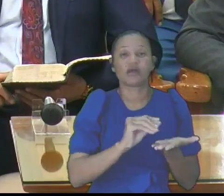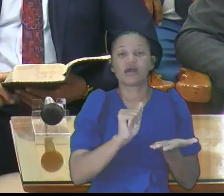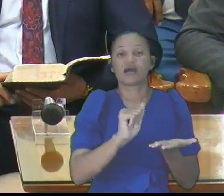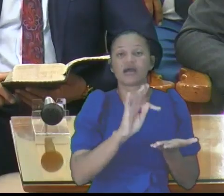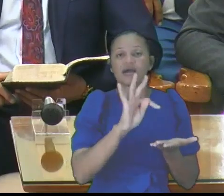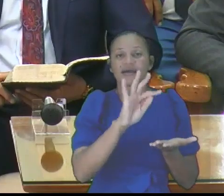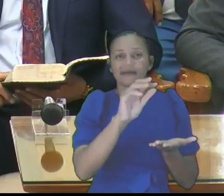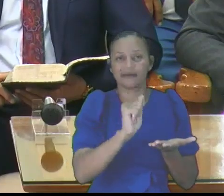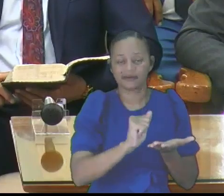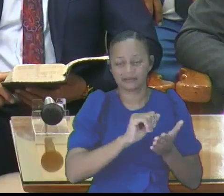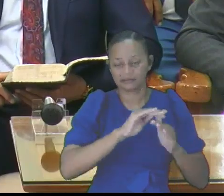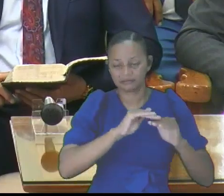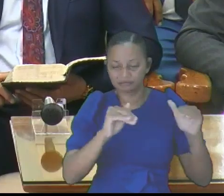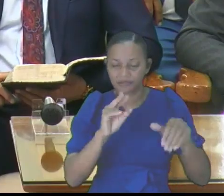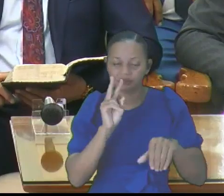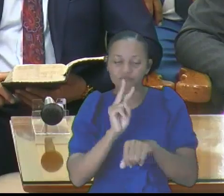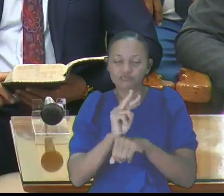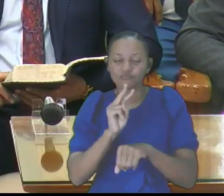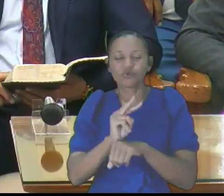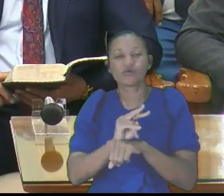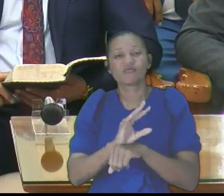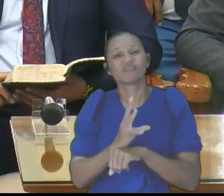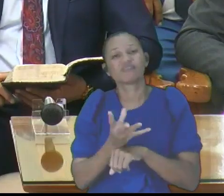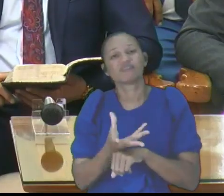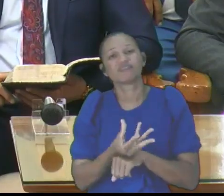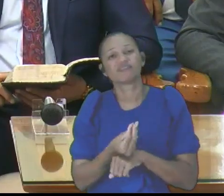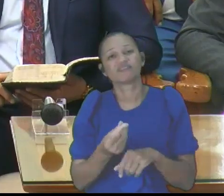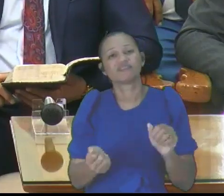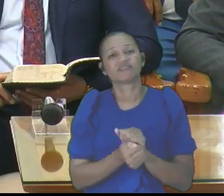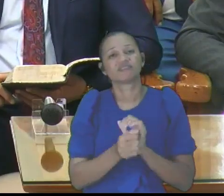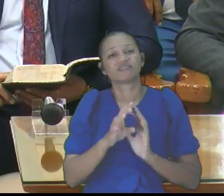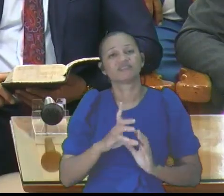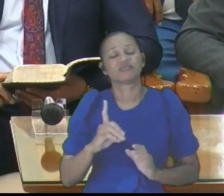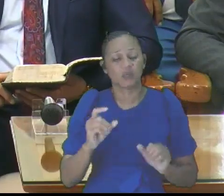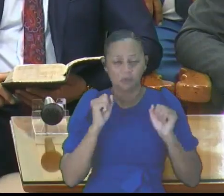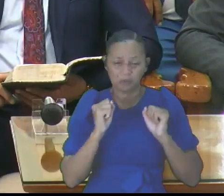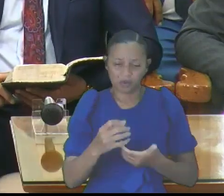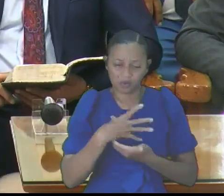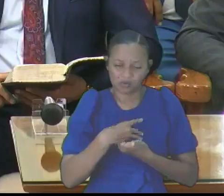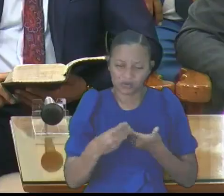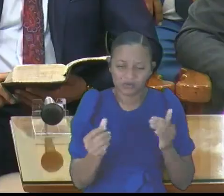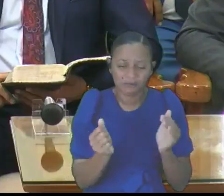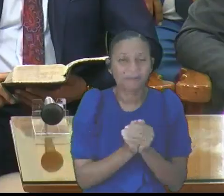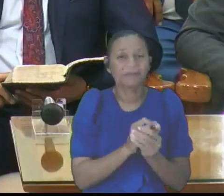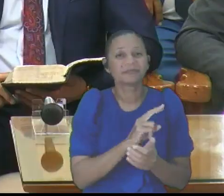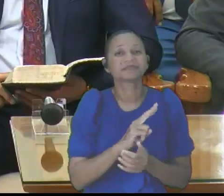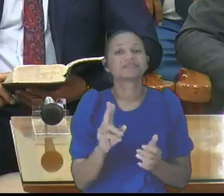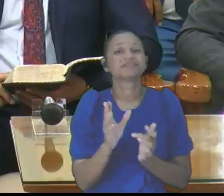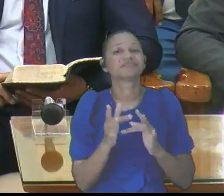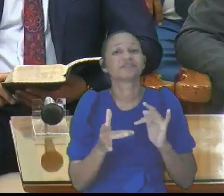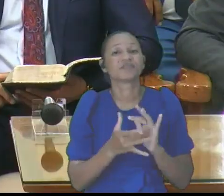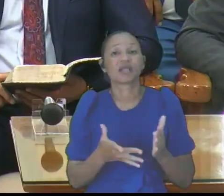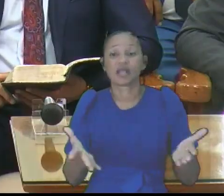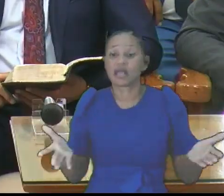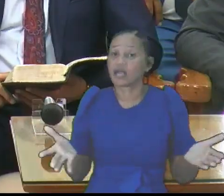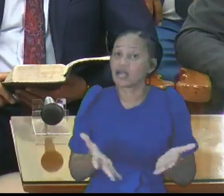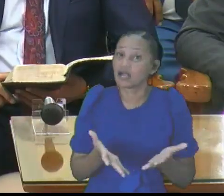fazer a cobertura de pele de texugo de proteção. Quem pode dizer amém em nome de Jesus?